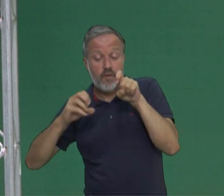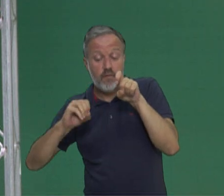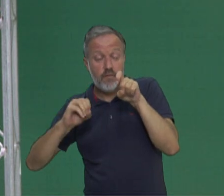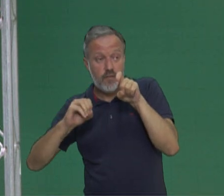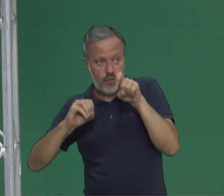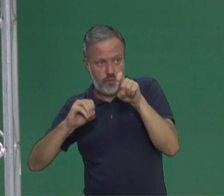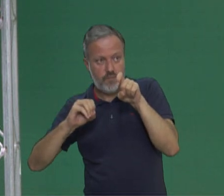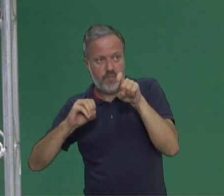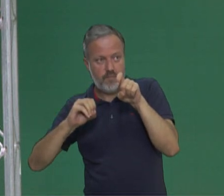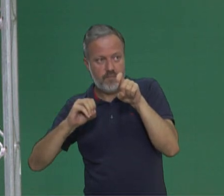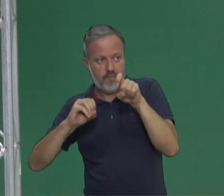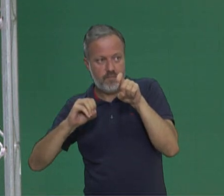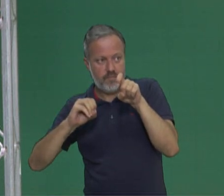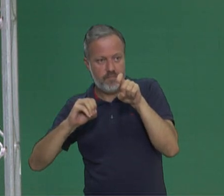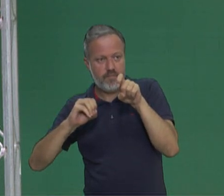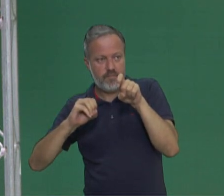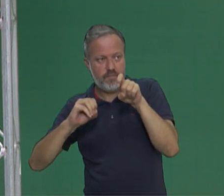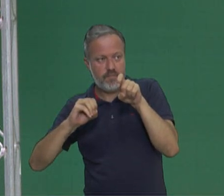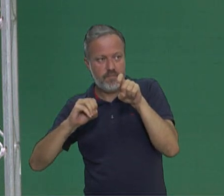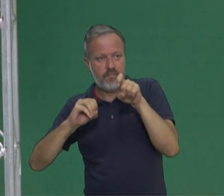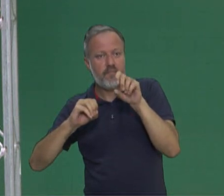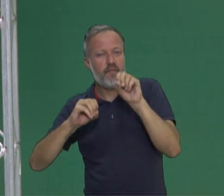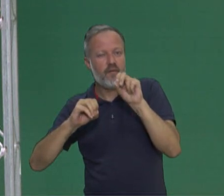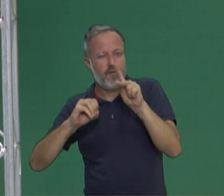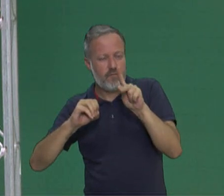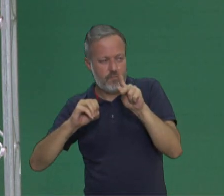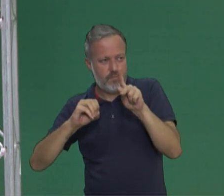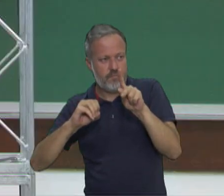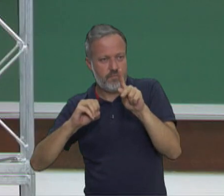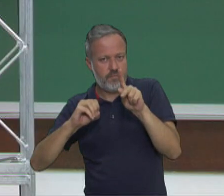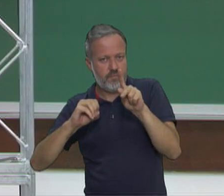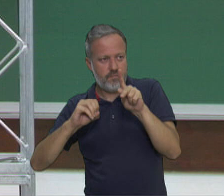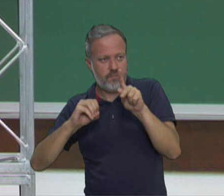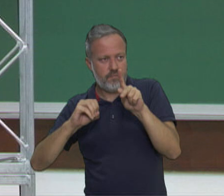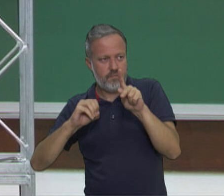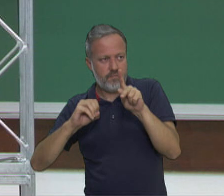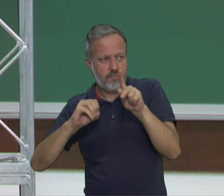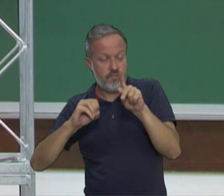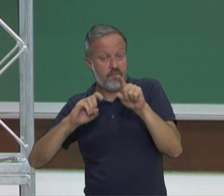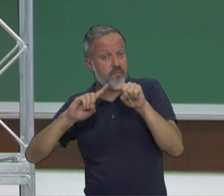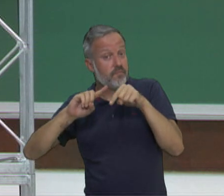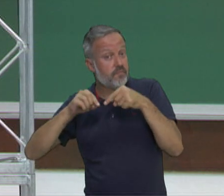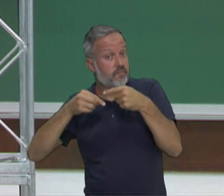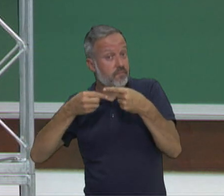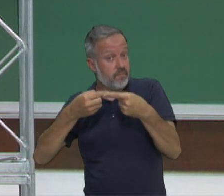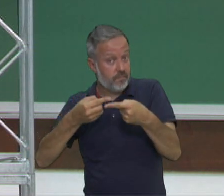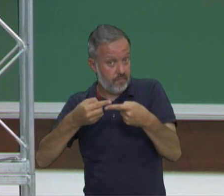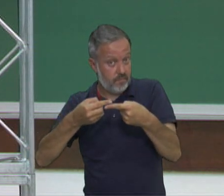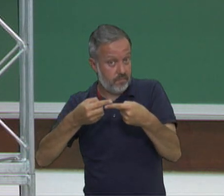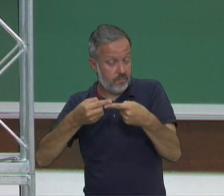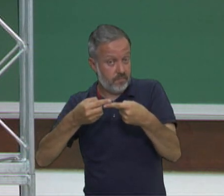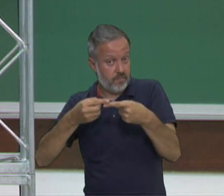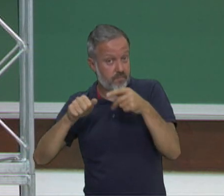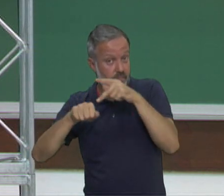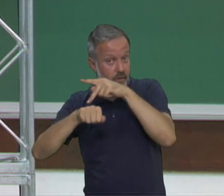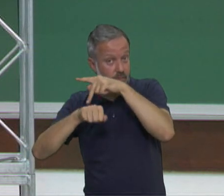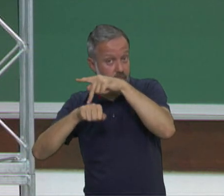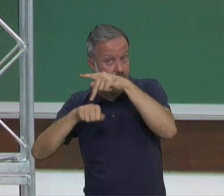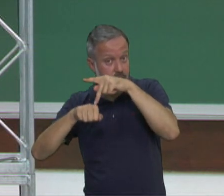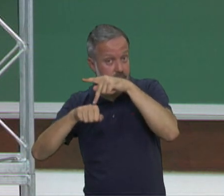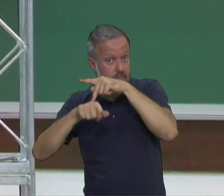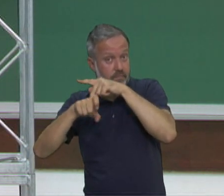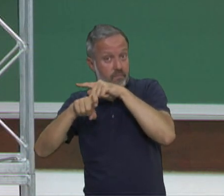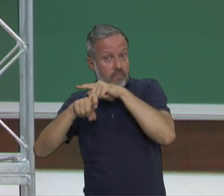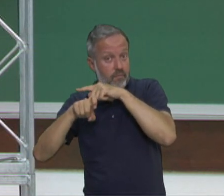a 20. Você descobriu isso? Esse é o primeiro passo. Depois que você descobriu o número de prótons do X, você